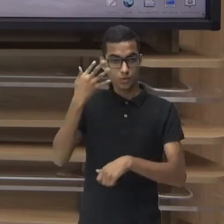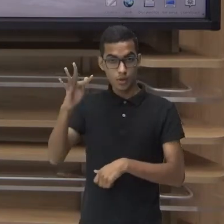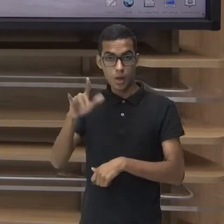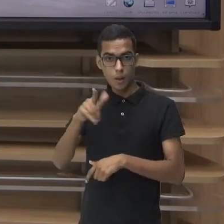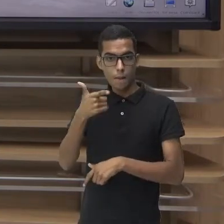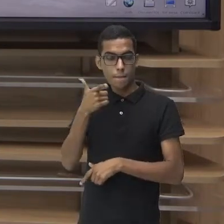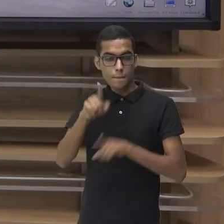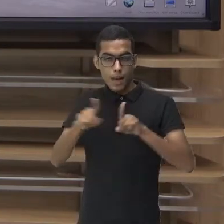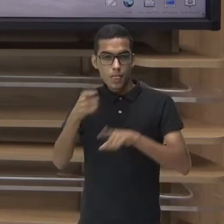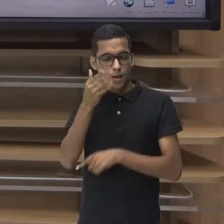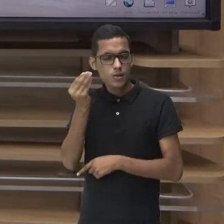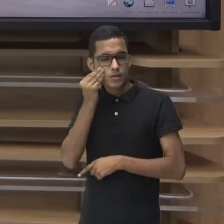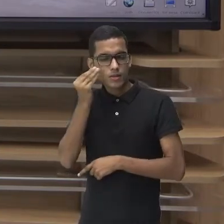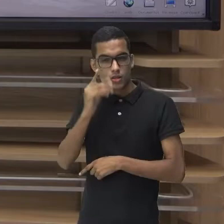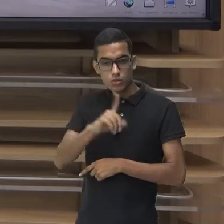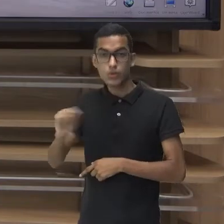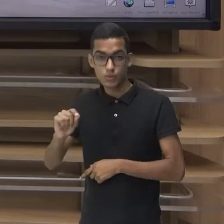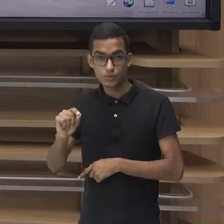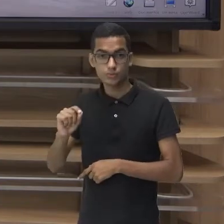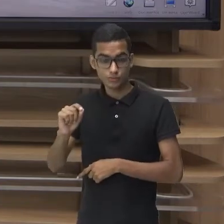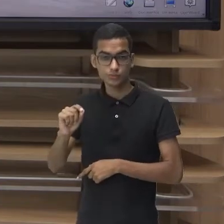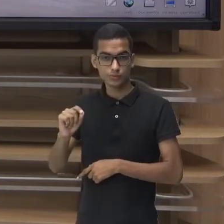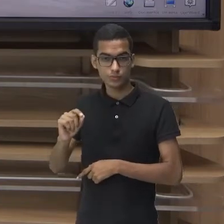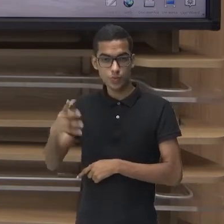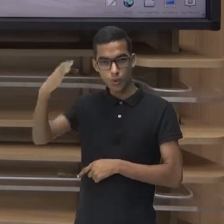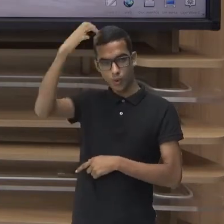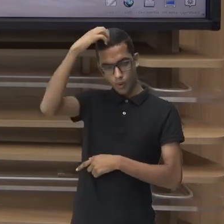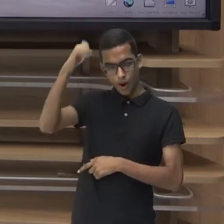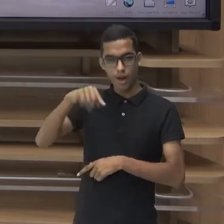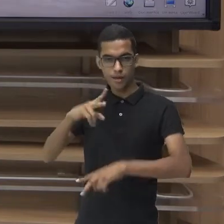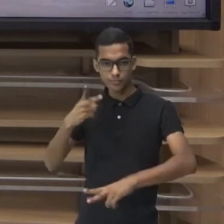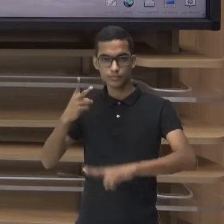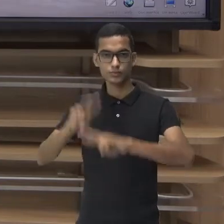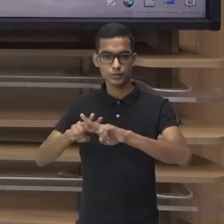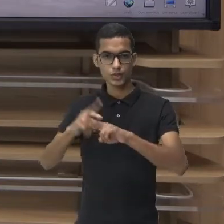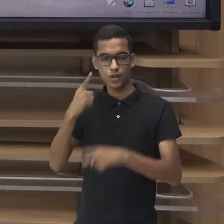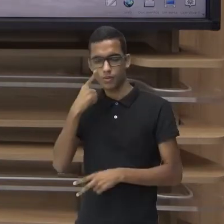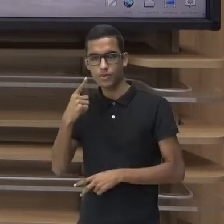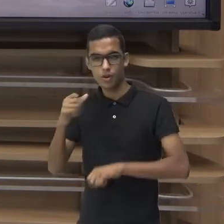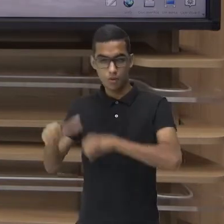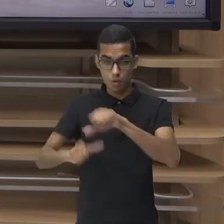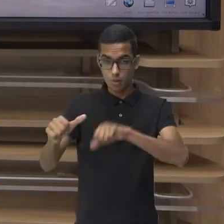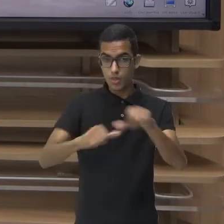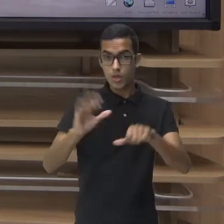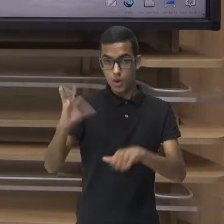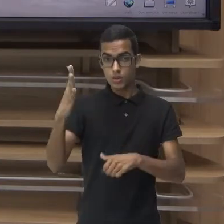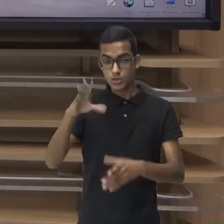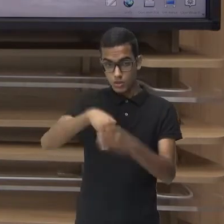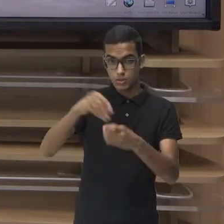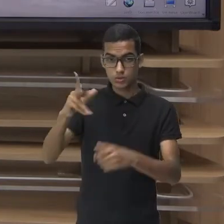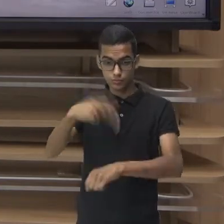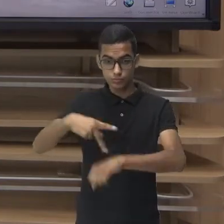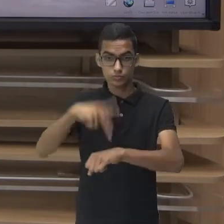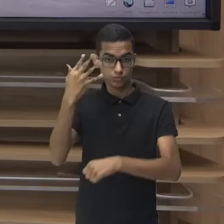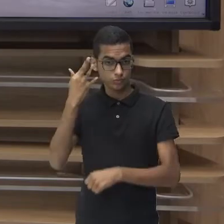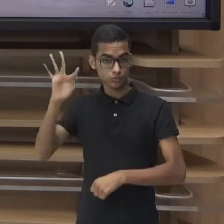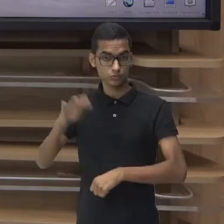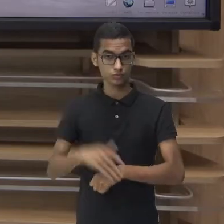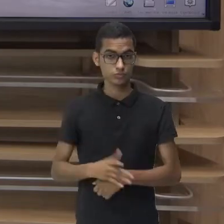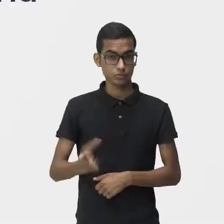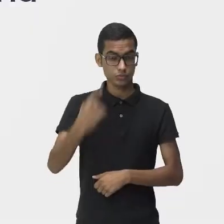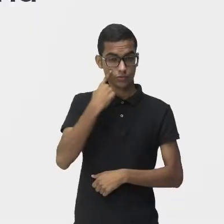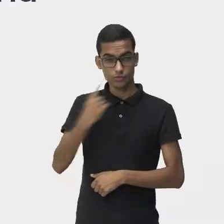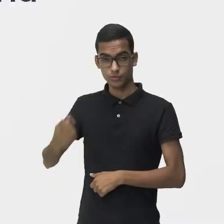nós vamos ver agora as mudanças ocorrendo mais fortemente dentro da França. Vamos lá então para a nossa